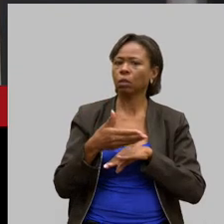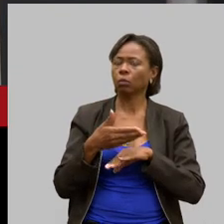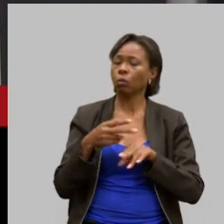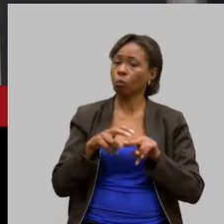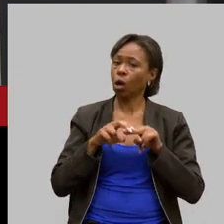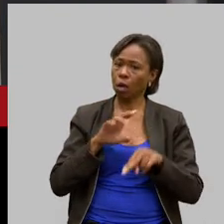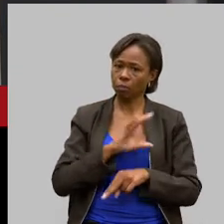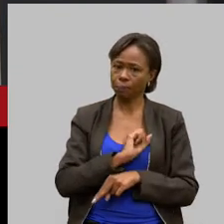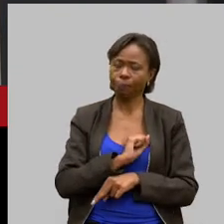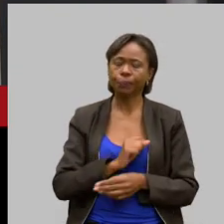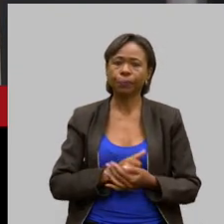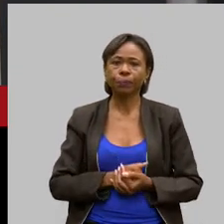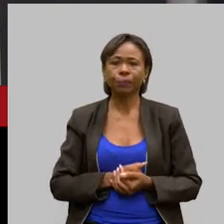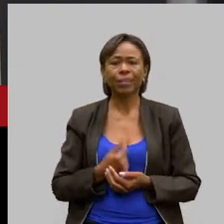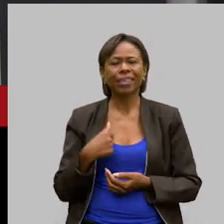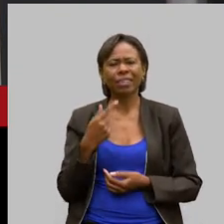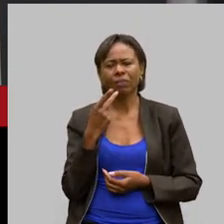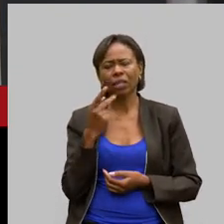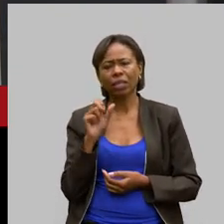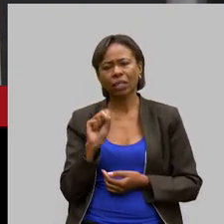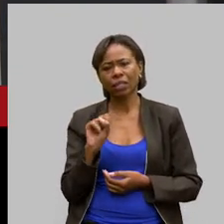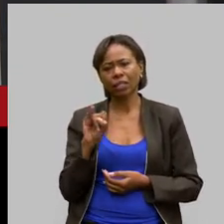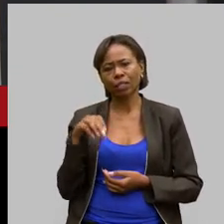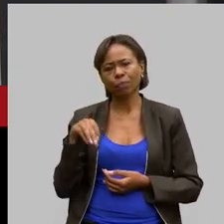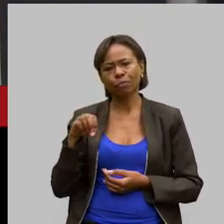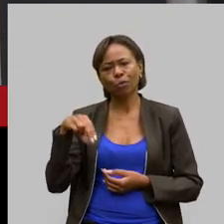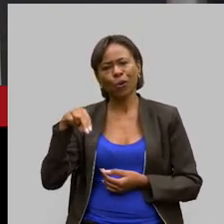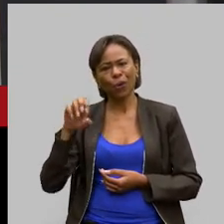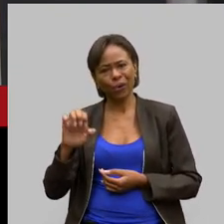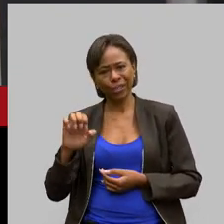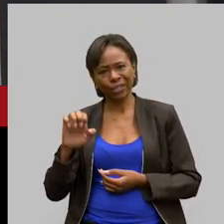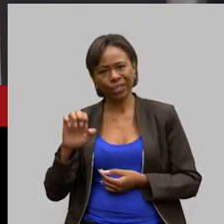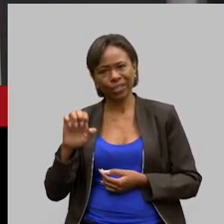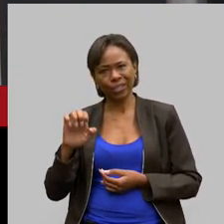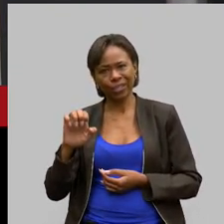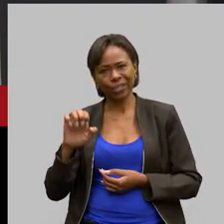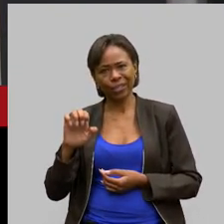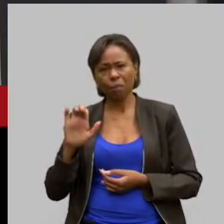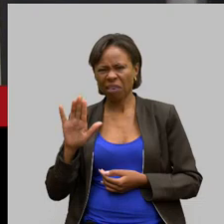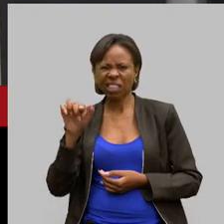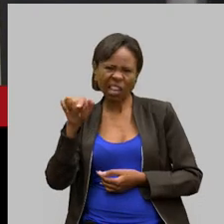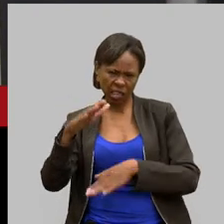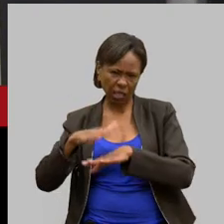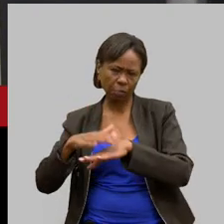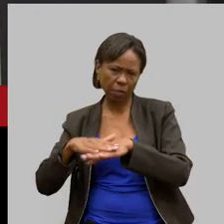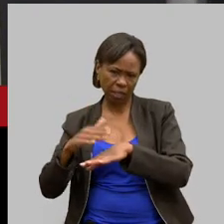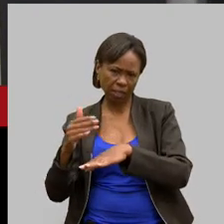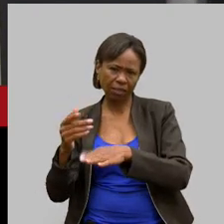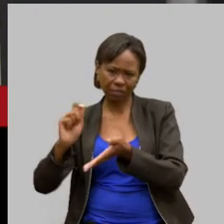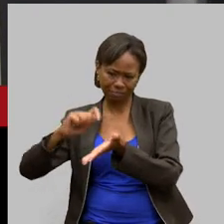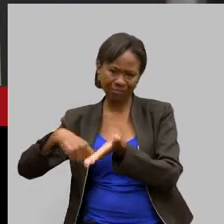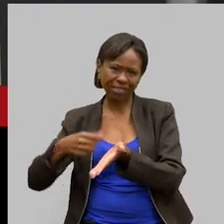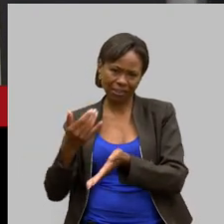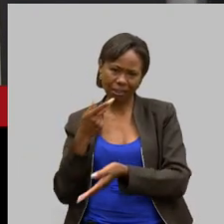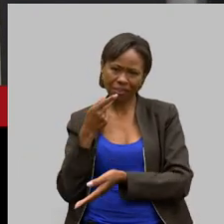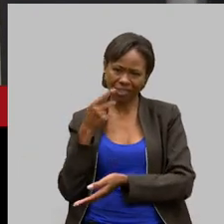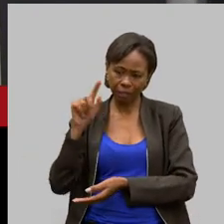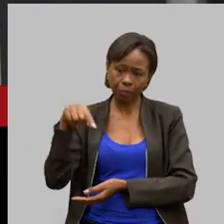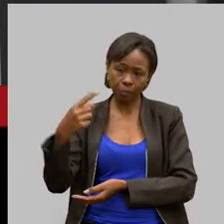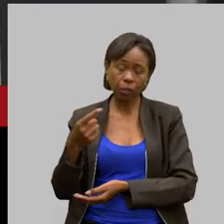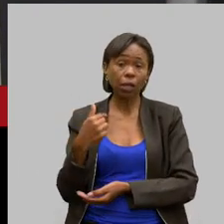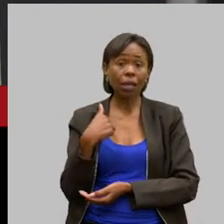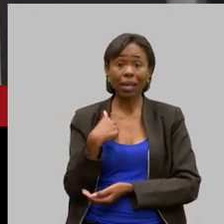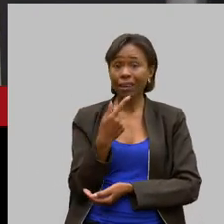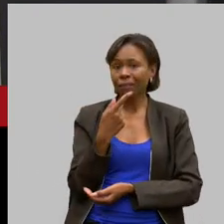da Simone Sucupira mas como ela tá né inscrita e ela vai falar a Simone gente ela só vou falar uma